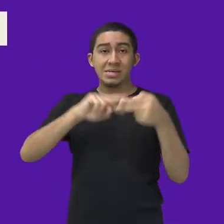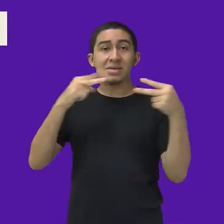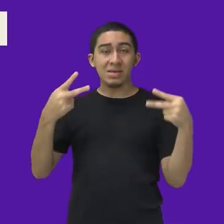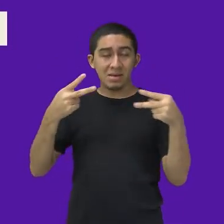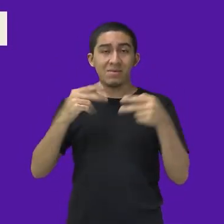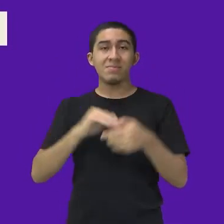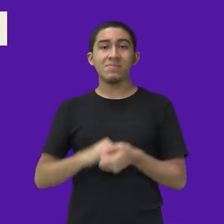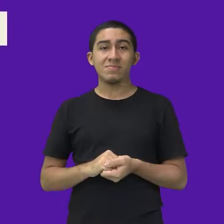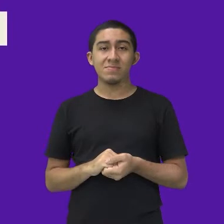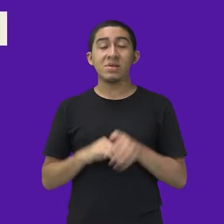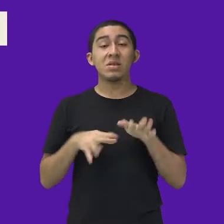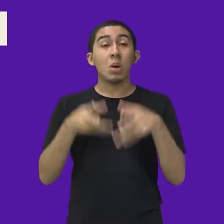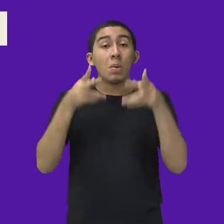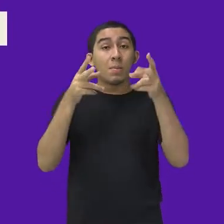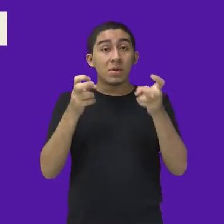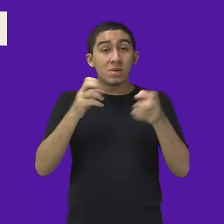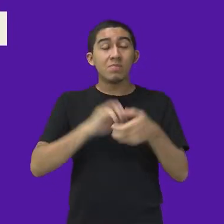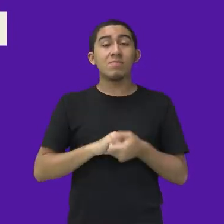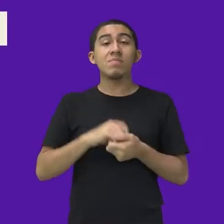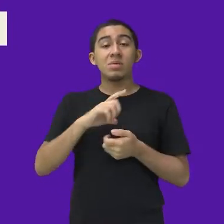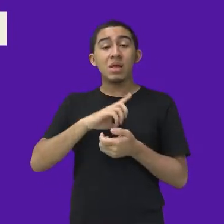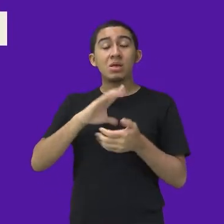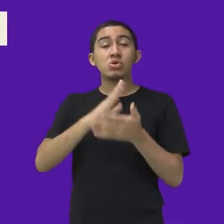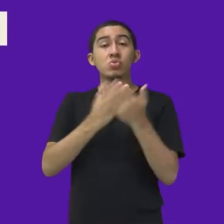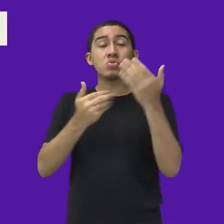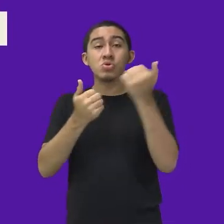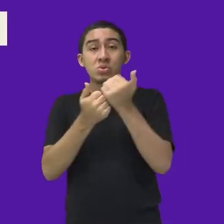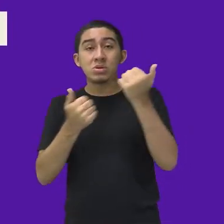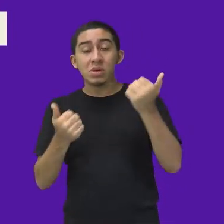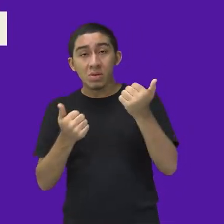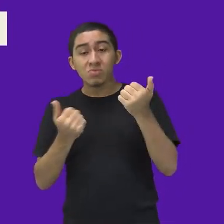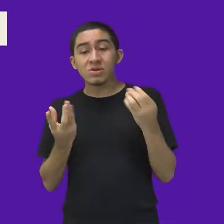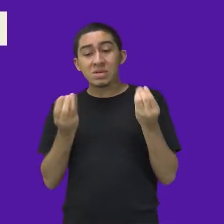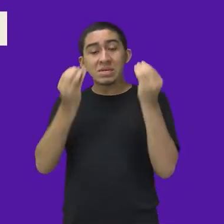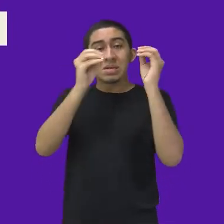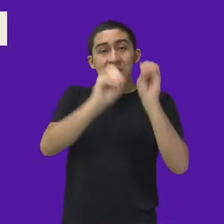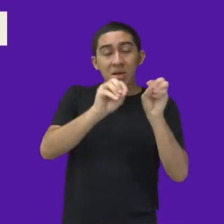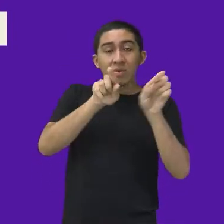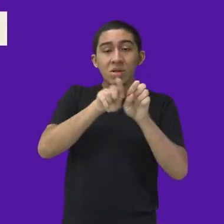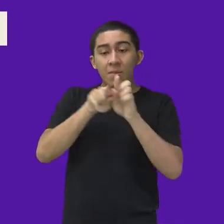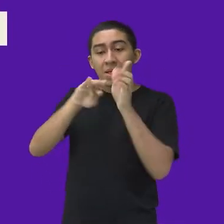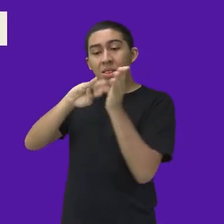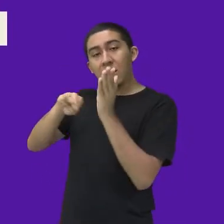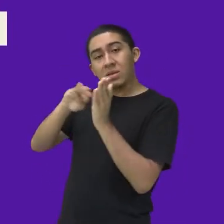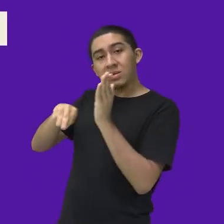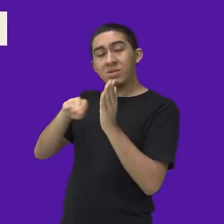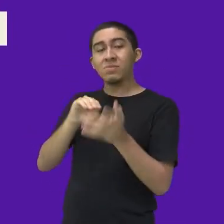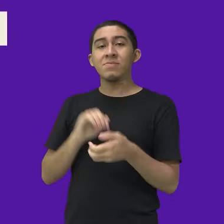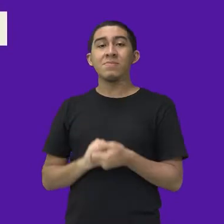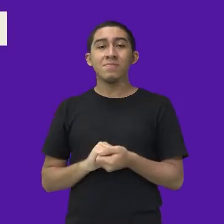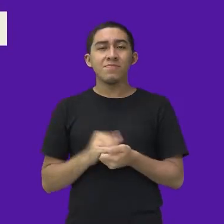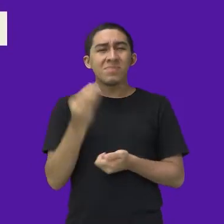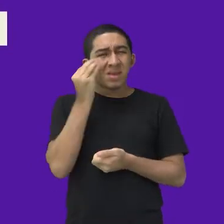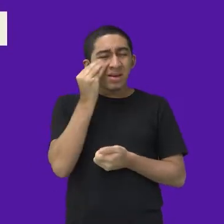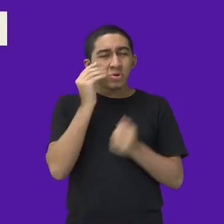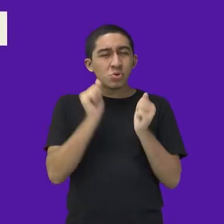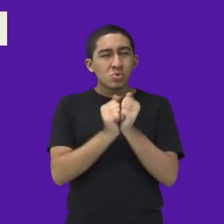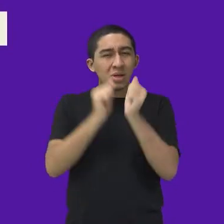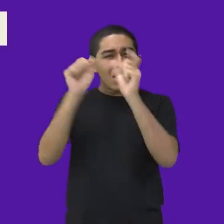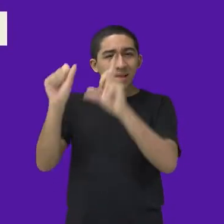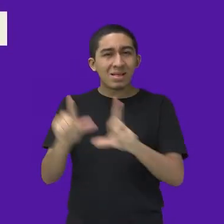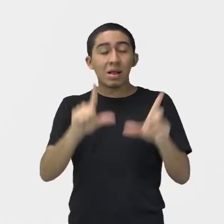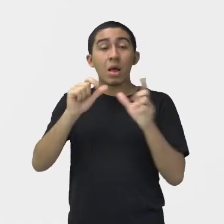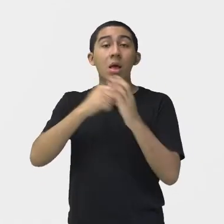DNA. Então, reparem, a gente tem substituição, inserção e deleção. Acompanhe comigo na cartela